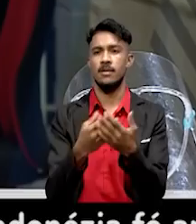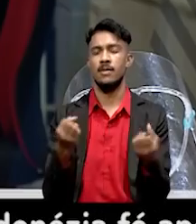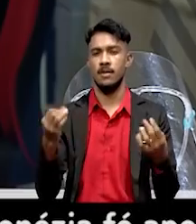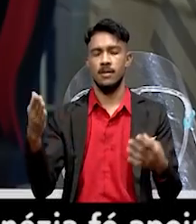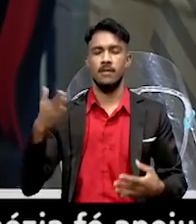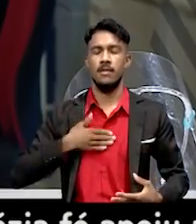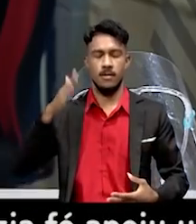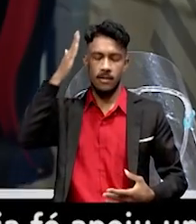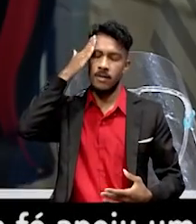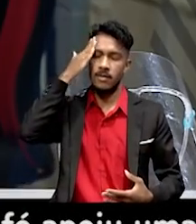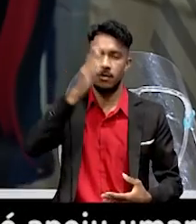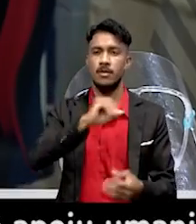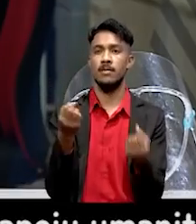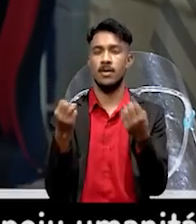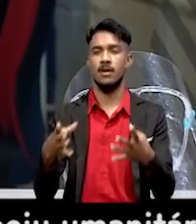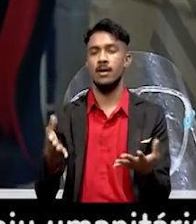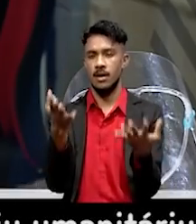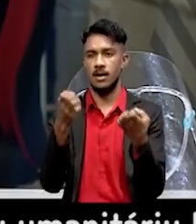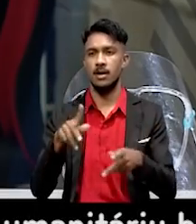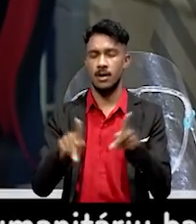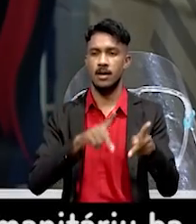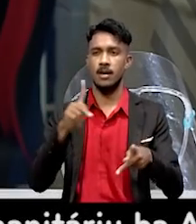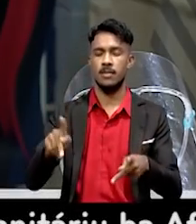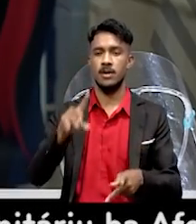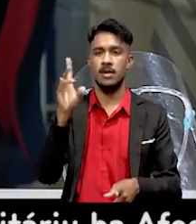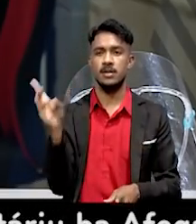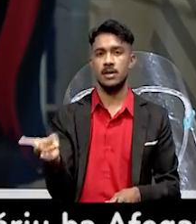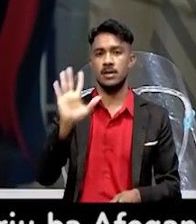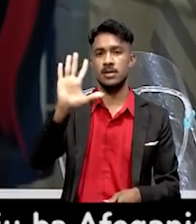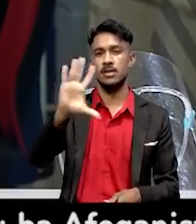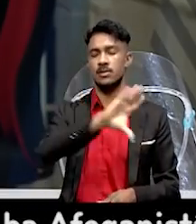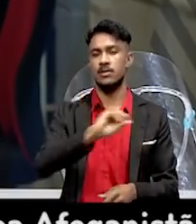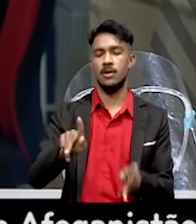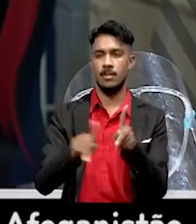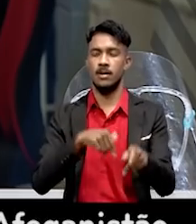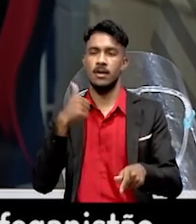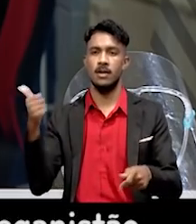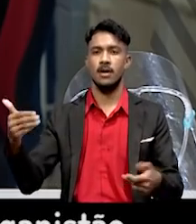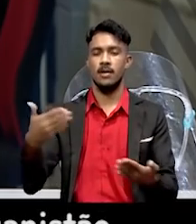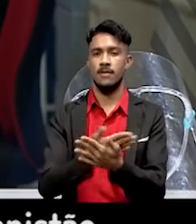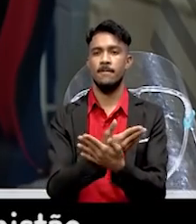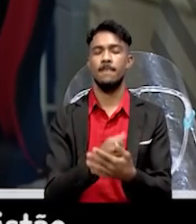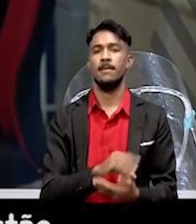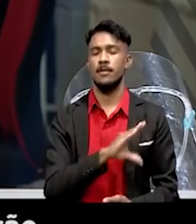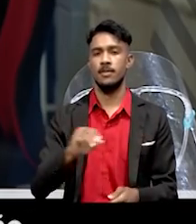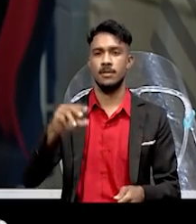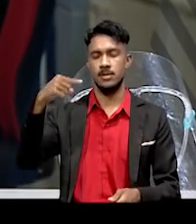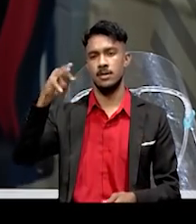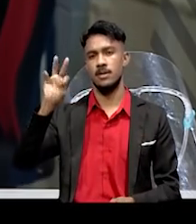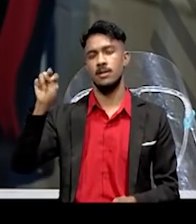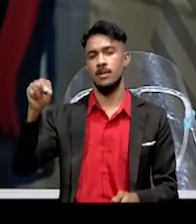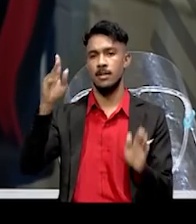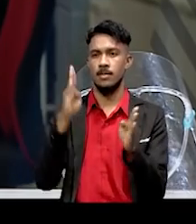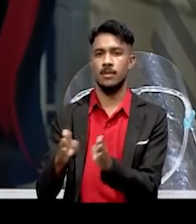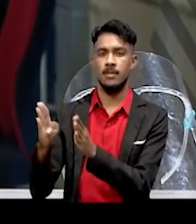oing-oing. Balung hakarak ema lider 75 no balung hakarak zera sangfong. Jemen preparam reportazen ide kona